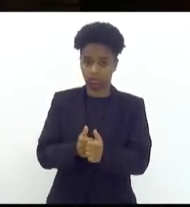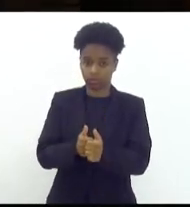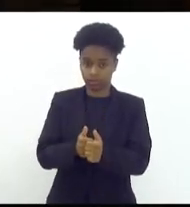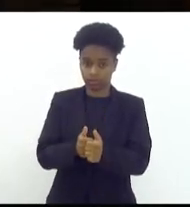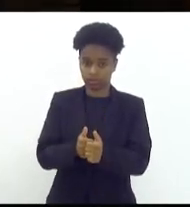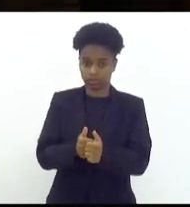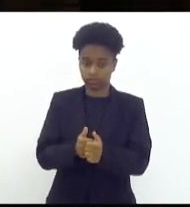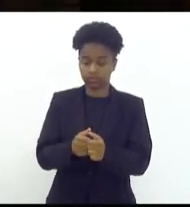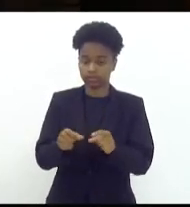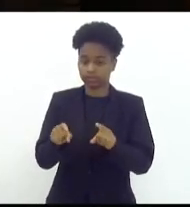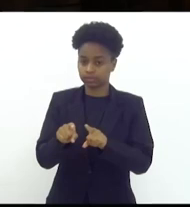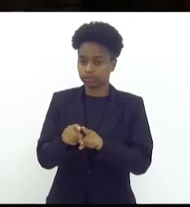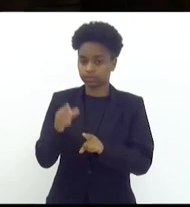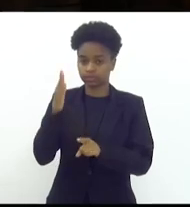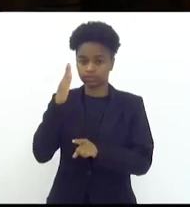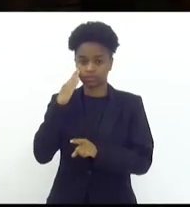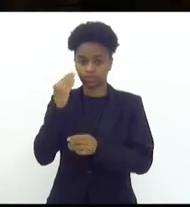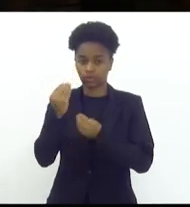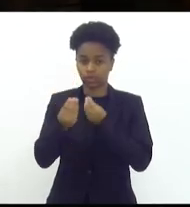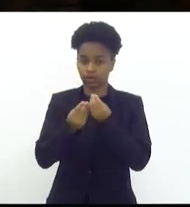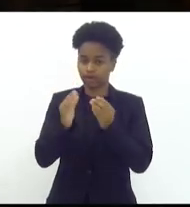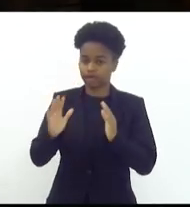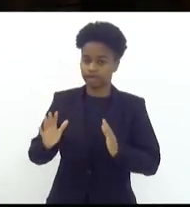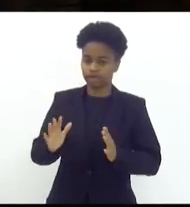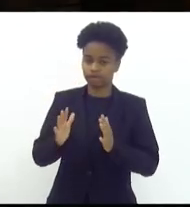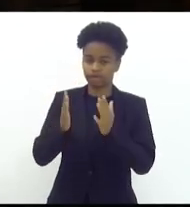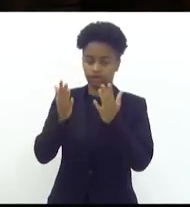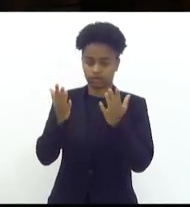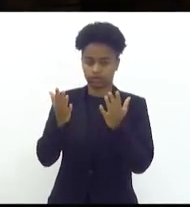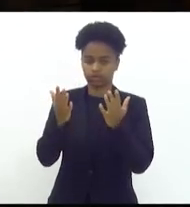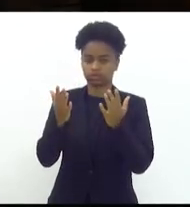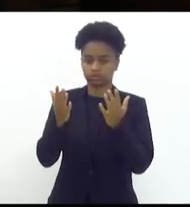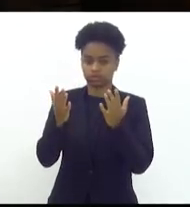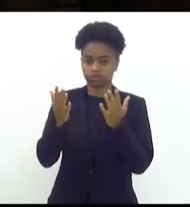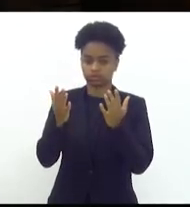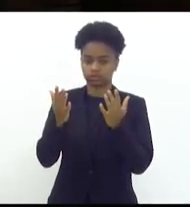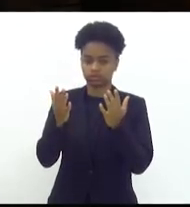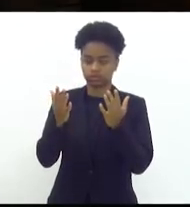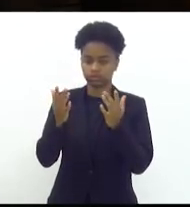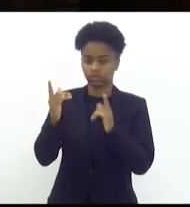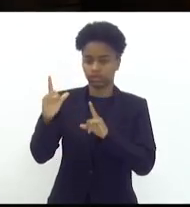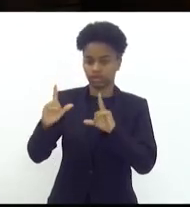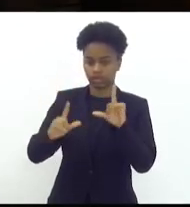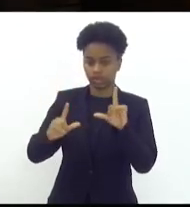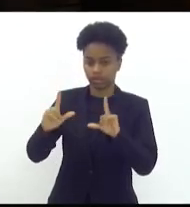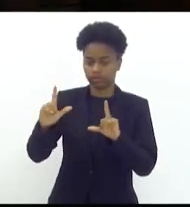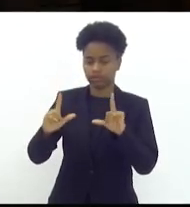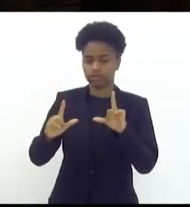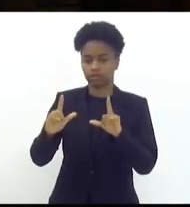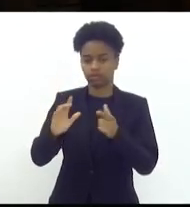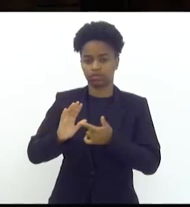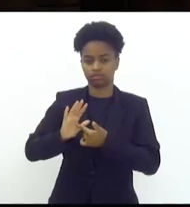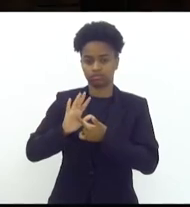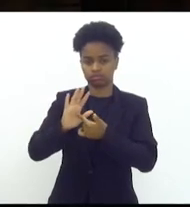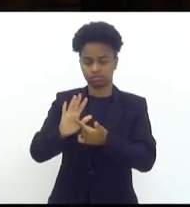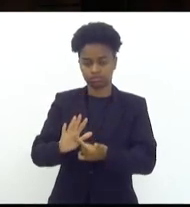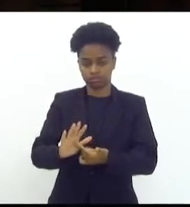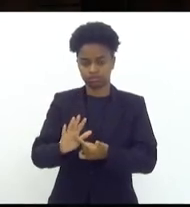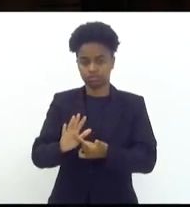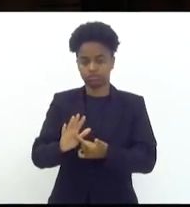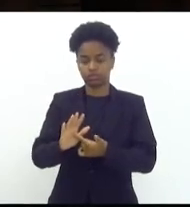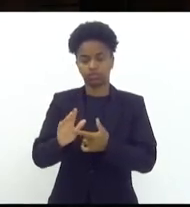o festejo de um grande programa de televisão um programa